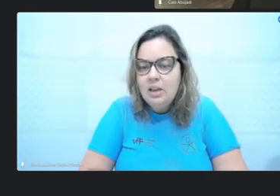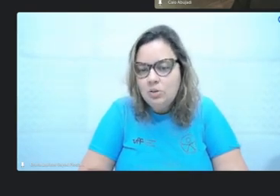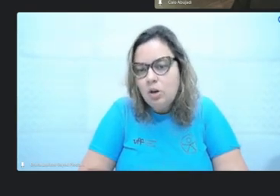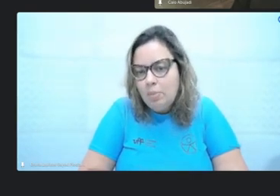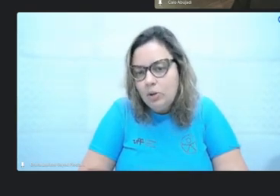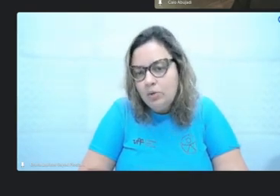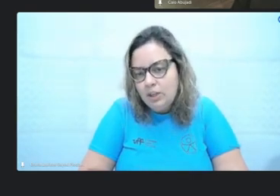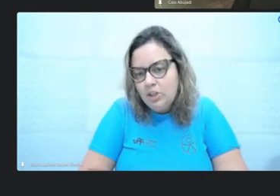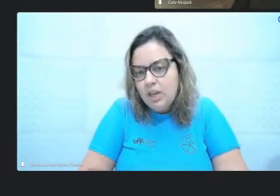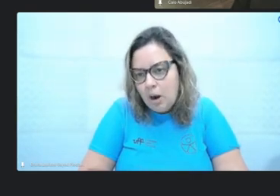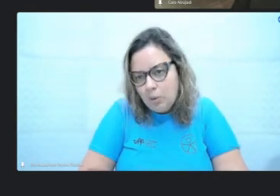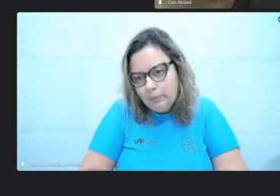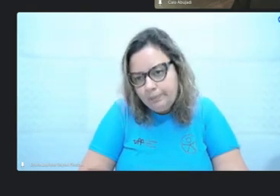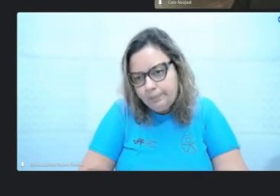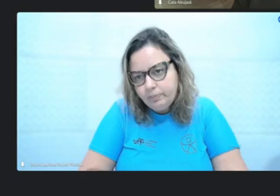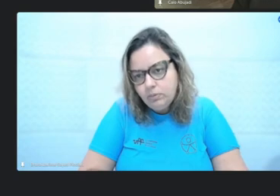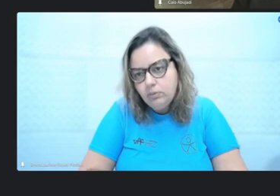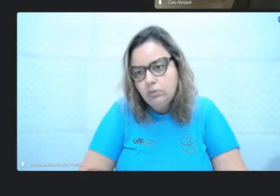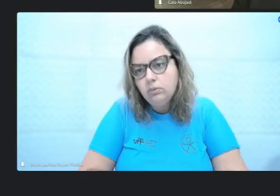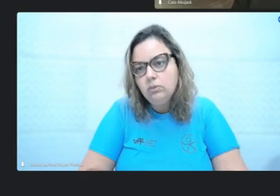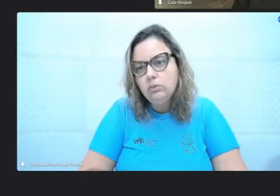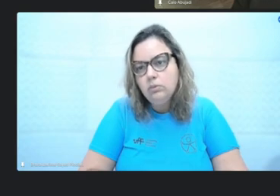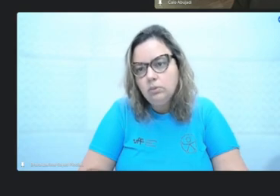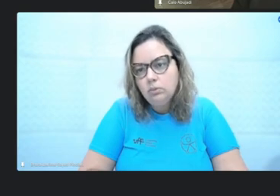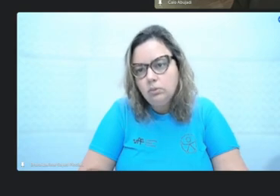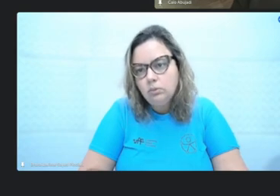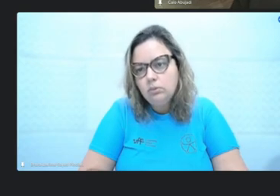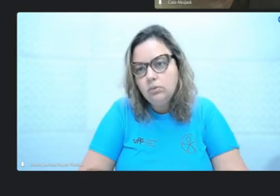ver? E isso acho que é uma dúvida geral.